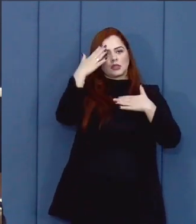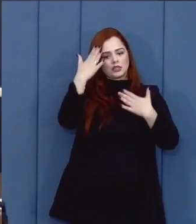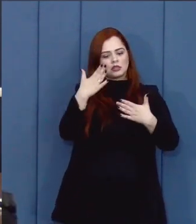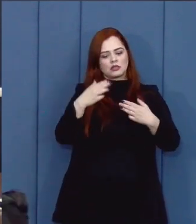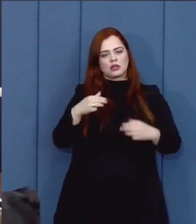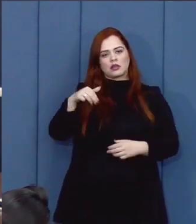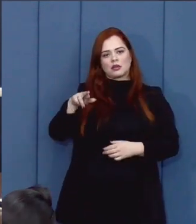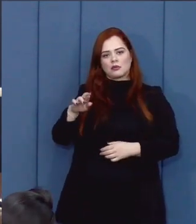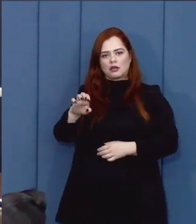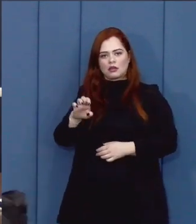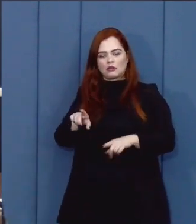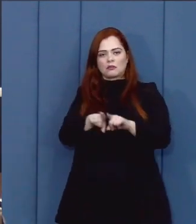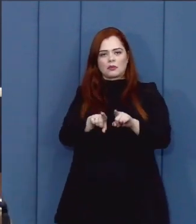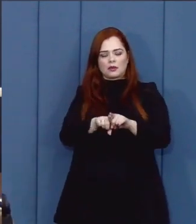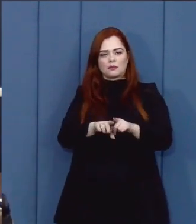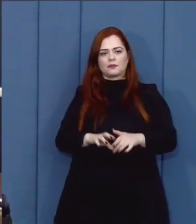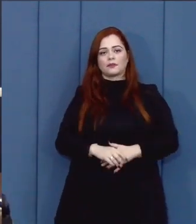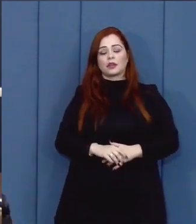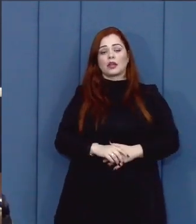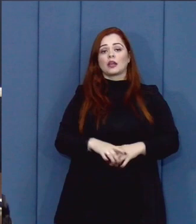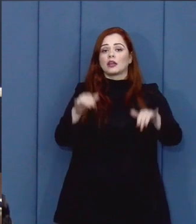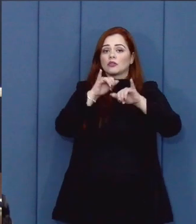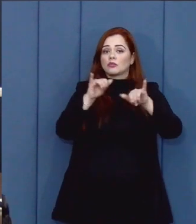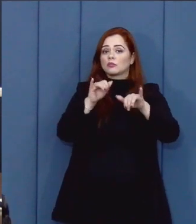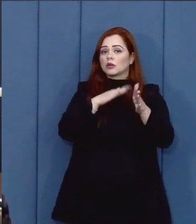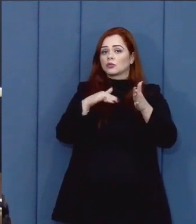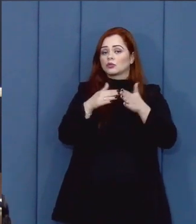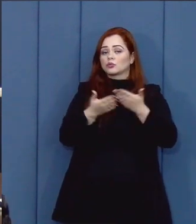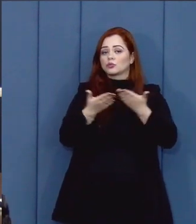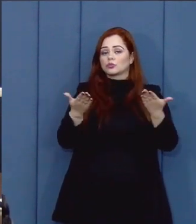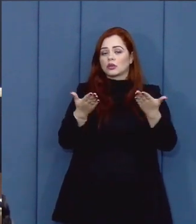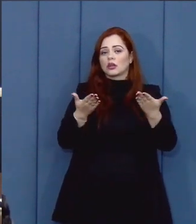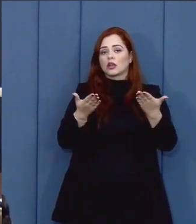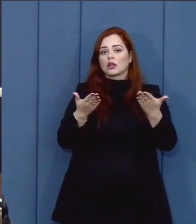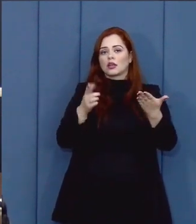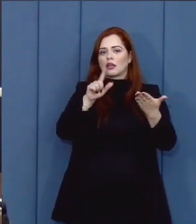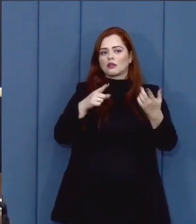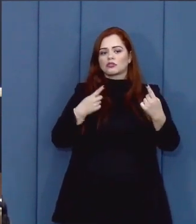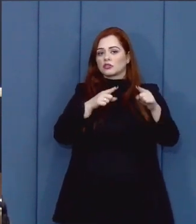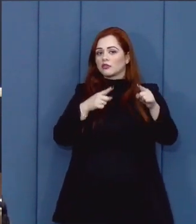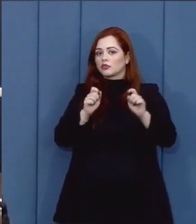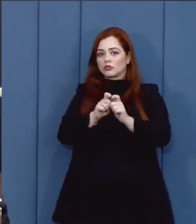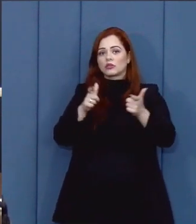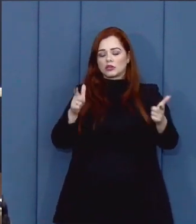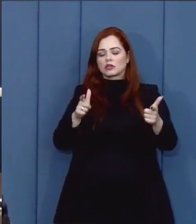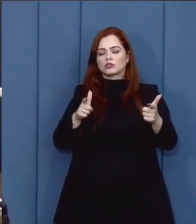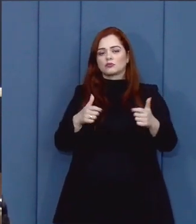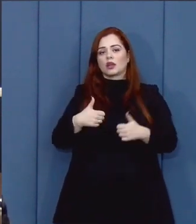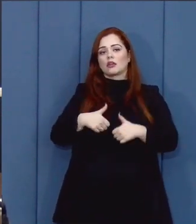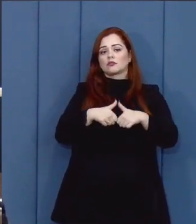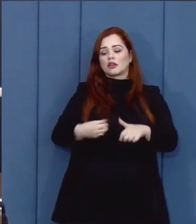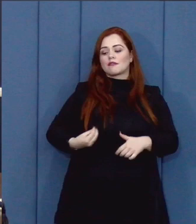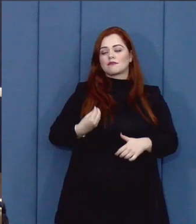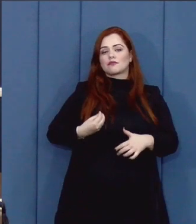Exteriores e dizer que para nós é sempre um grande desafio mantermos viva